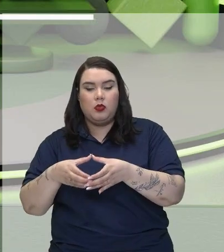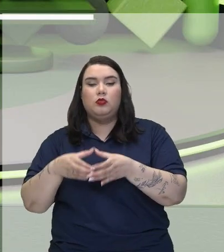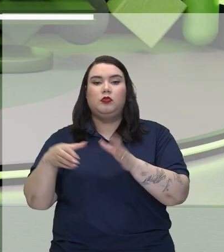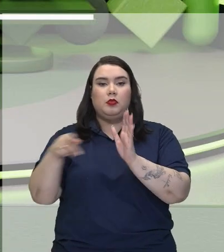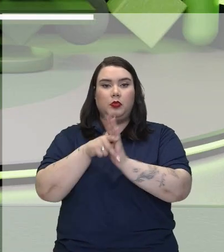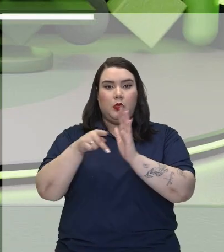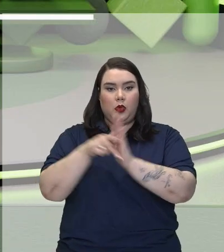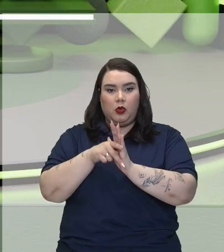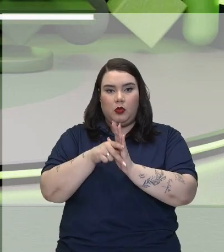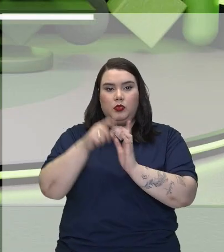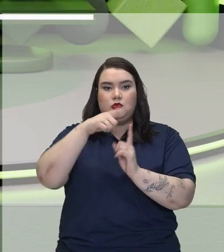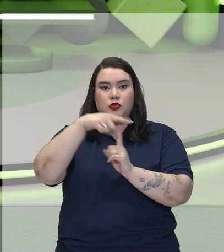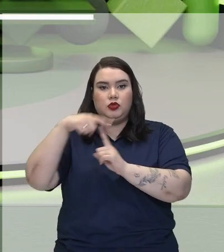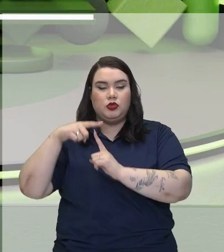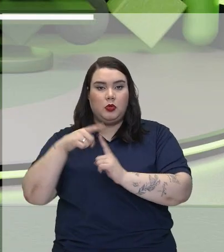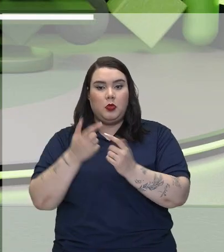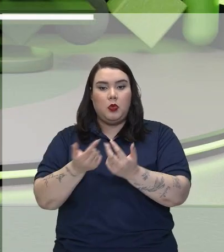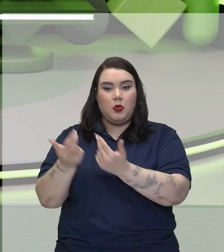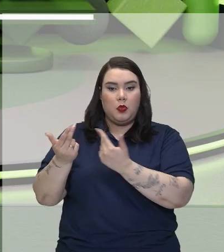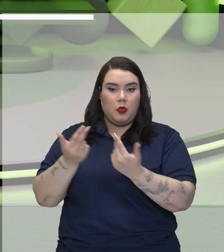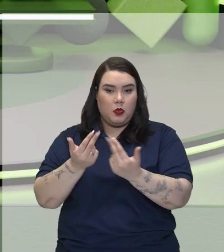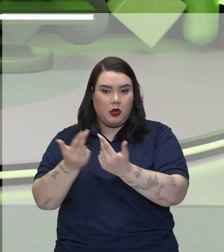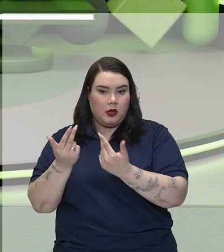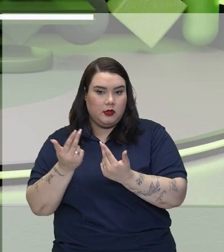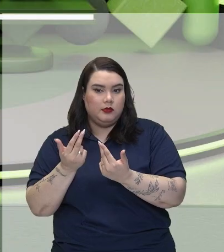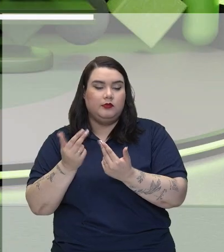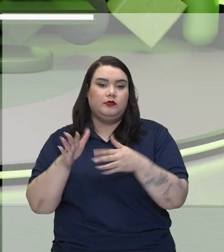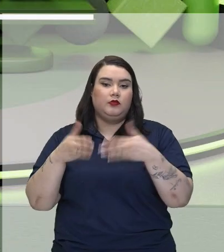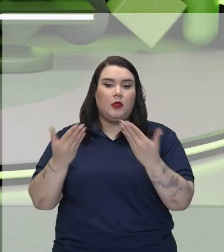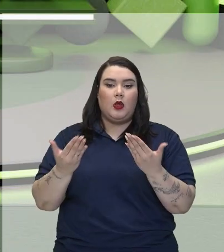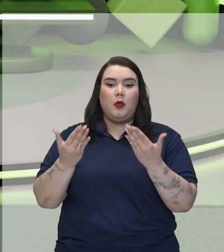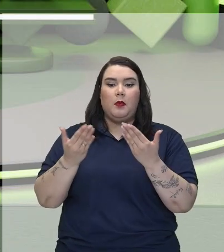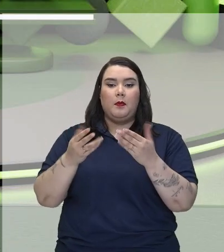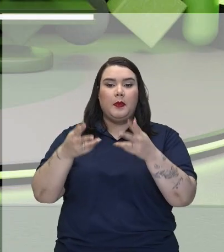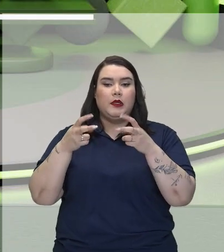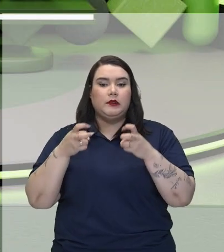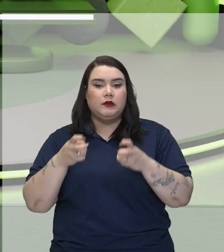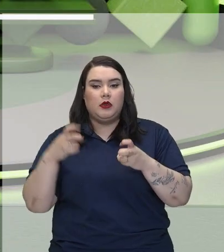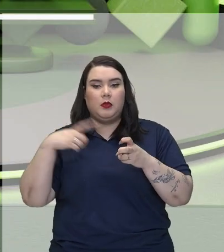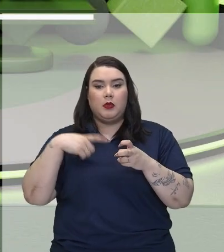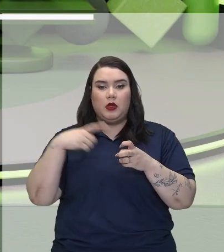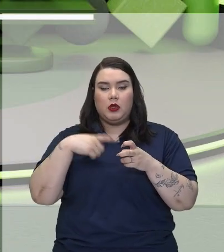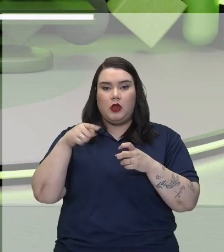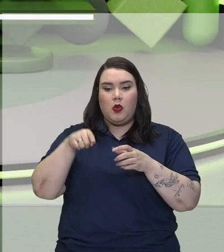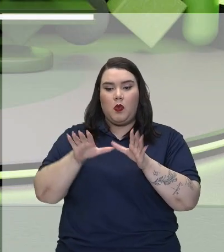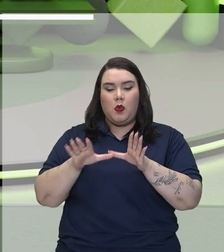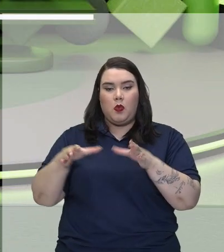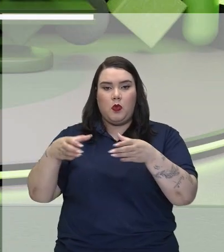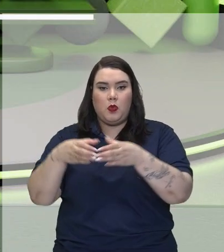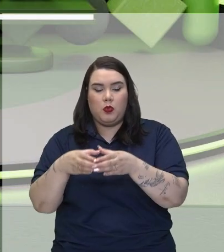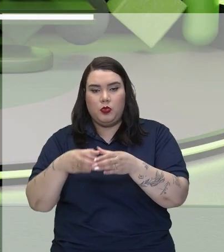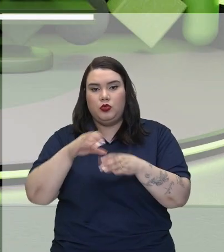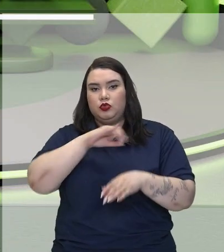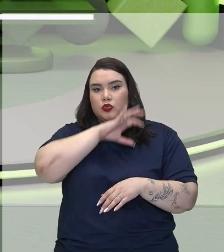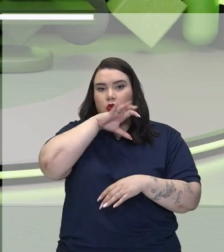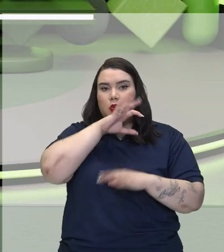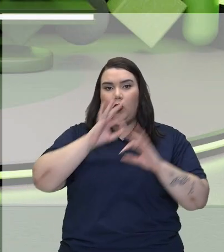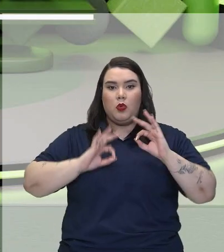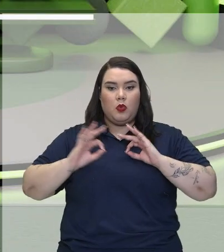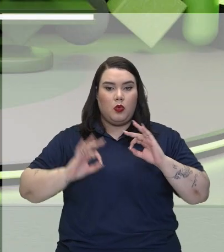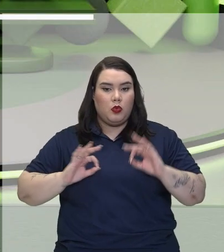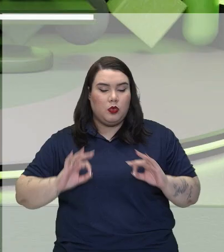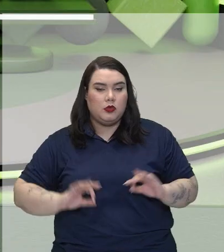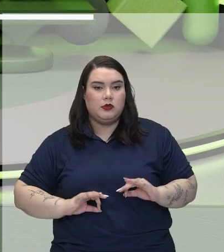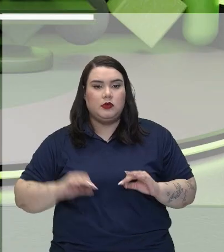organismos iguais, tá? Então, quando eu observo aqui a população de onças, por exemplo, observe que existe um